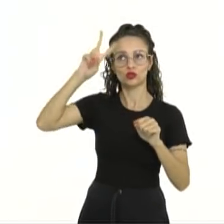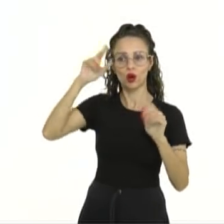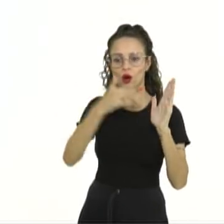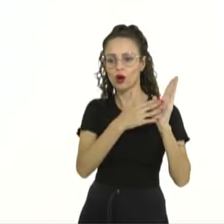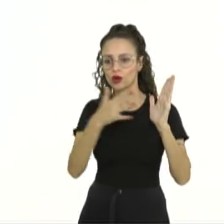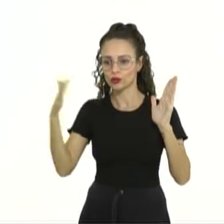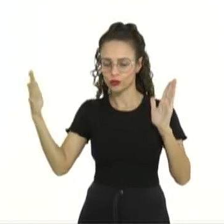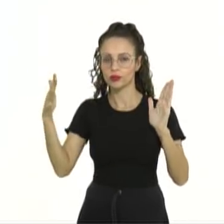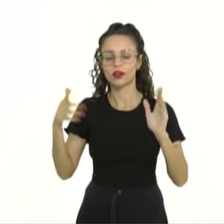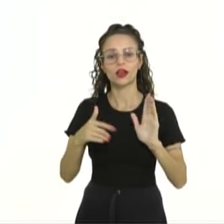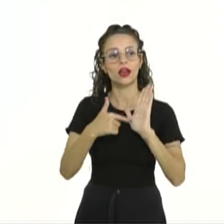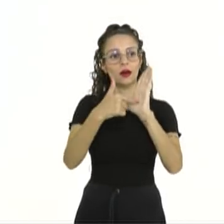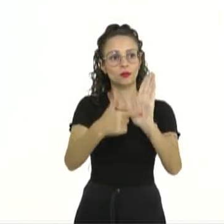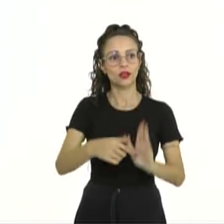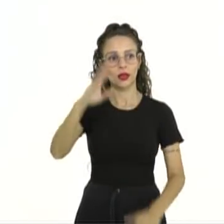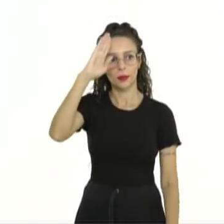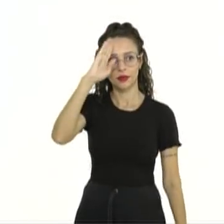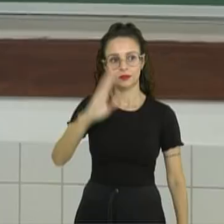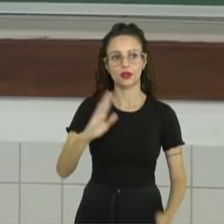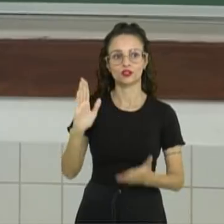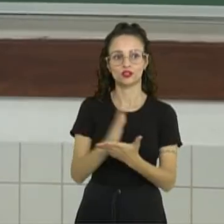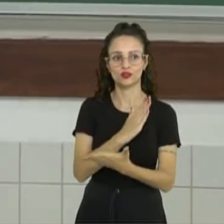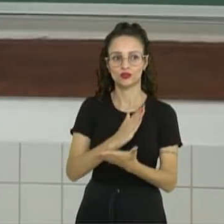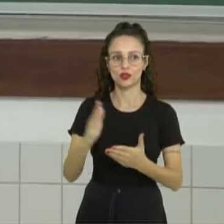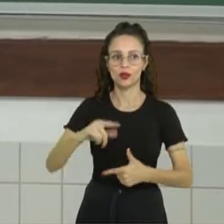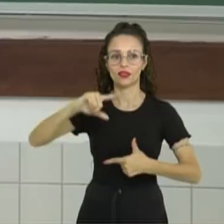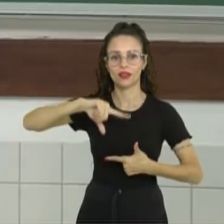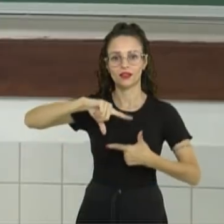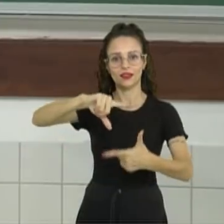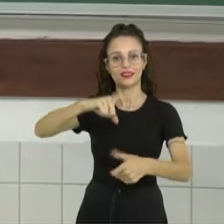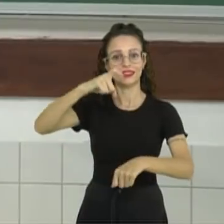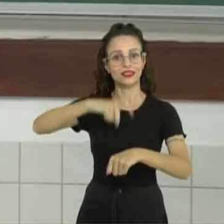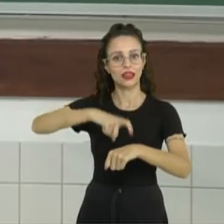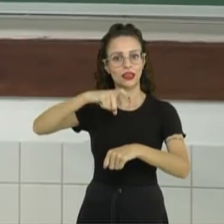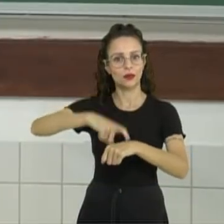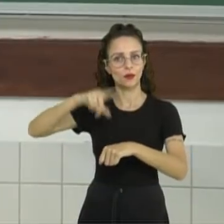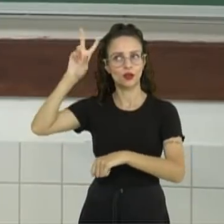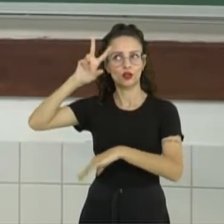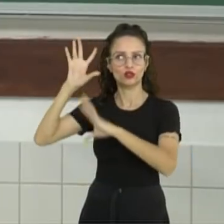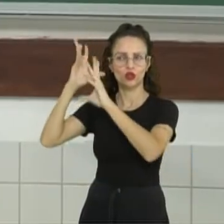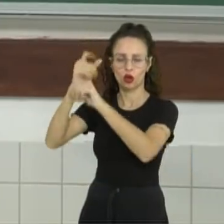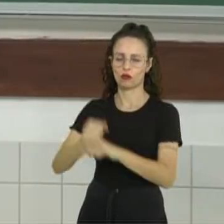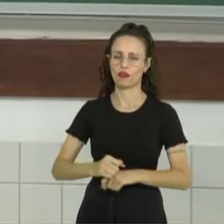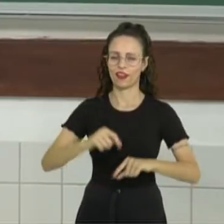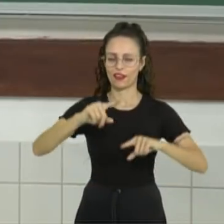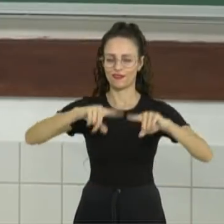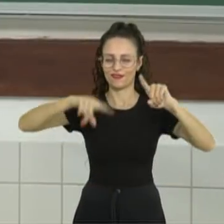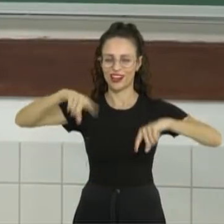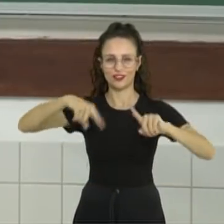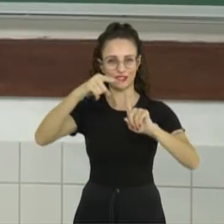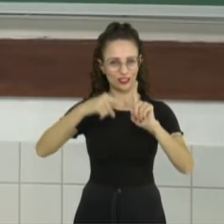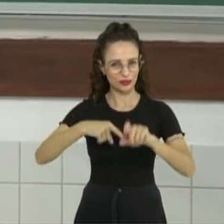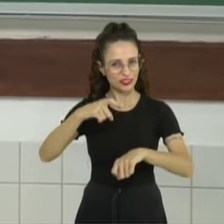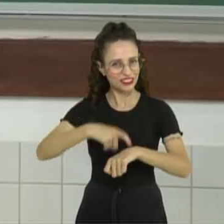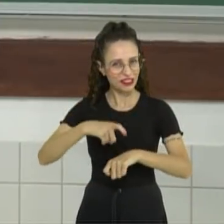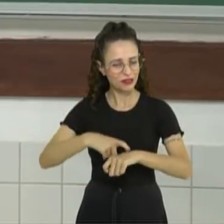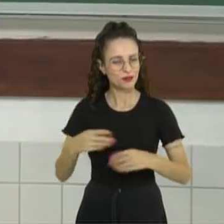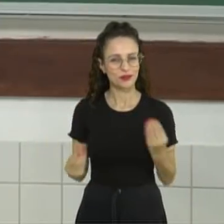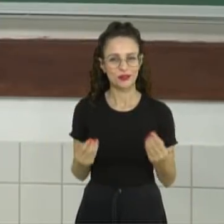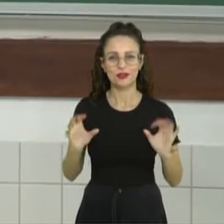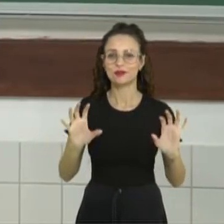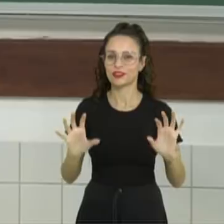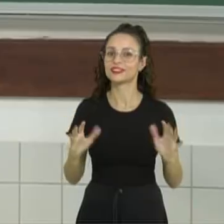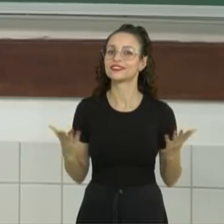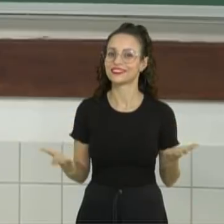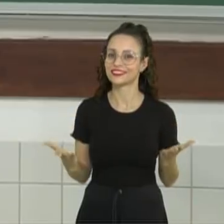principais divisões tradicionais do tempo histórico. Começa por aí, professor. Que história é essa de vários tipos de tempo? Tem uma música do Pato Fu que